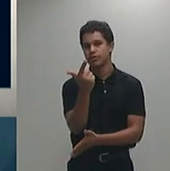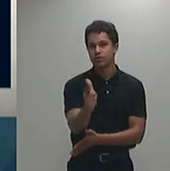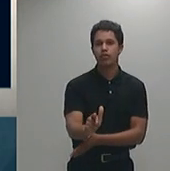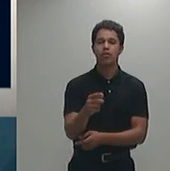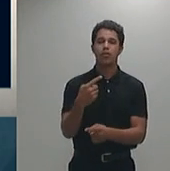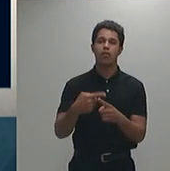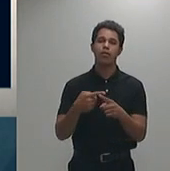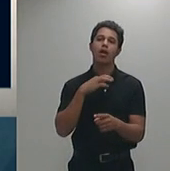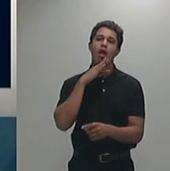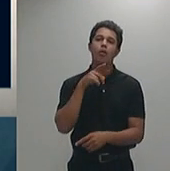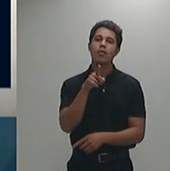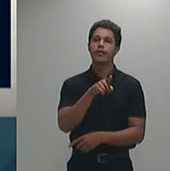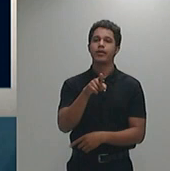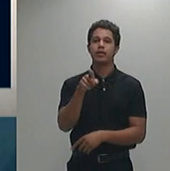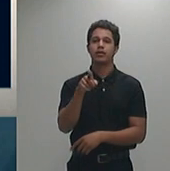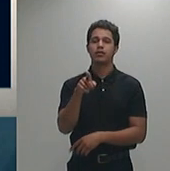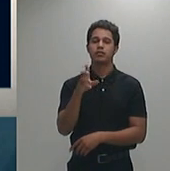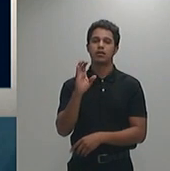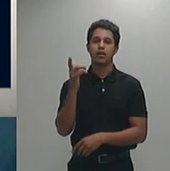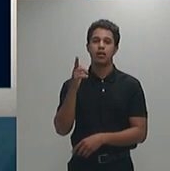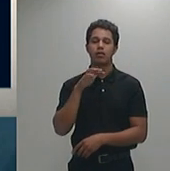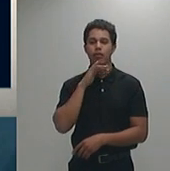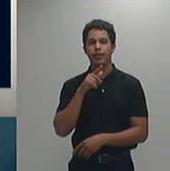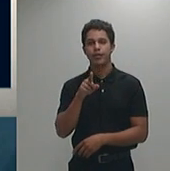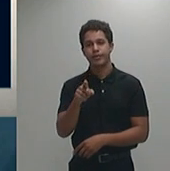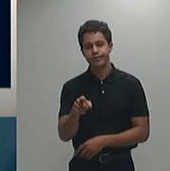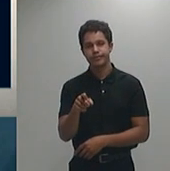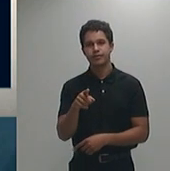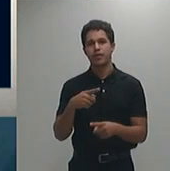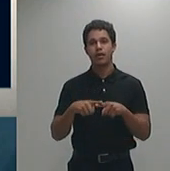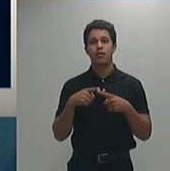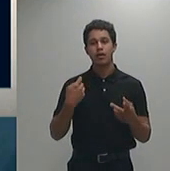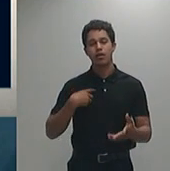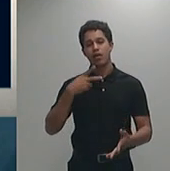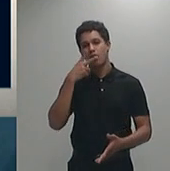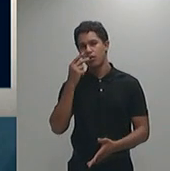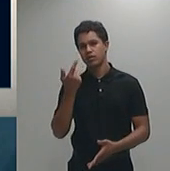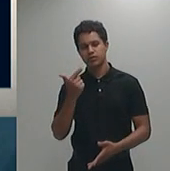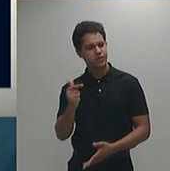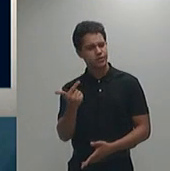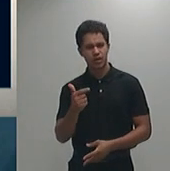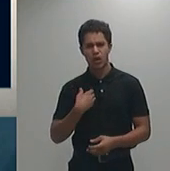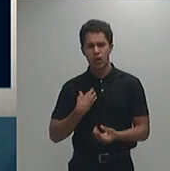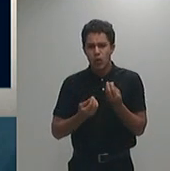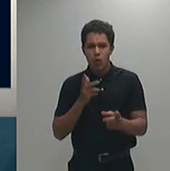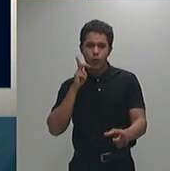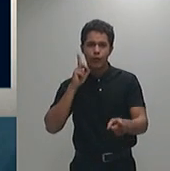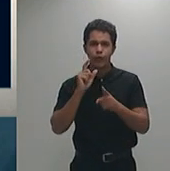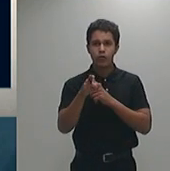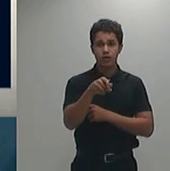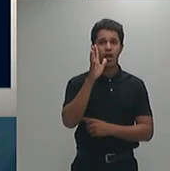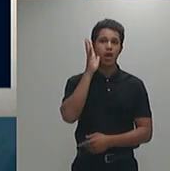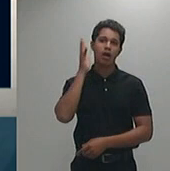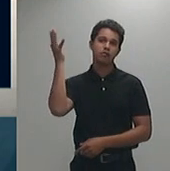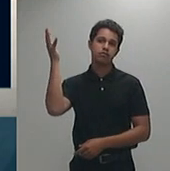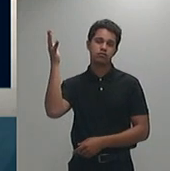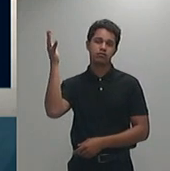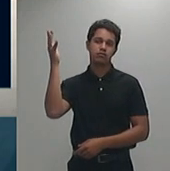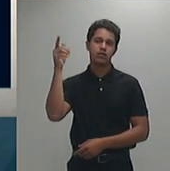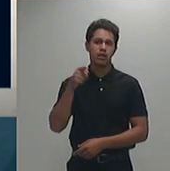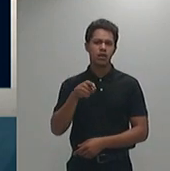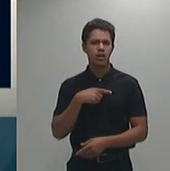ruim para ele claro que é muito ruim para ele mas eu acho que não tem como fugir dessa decisão e